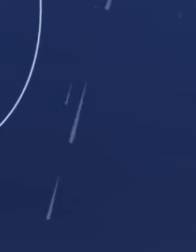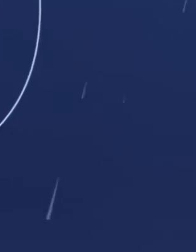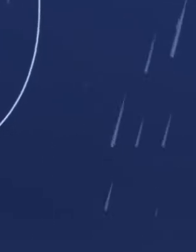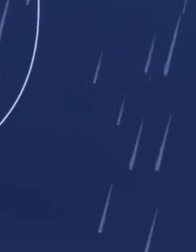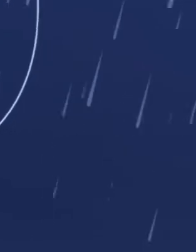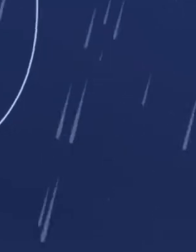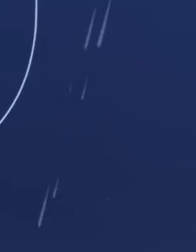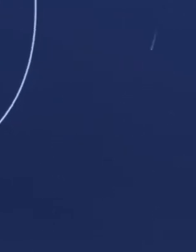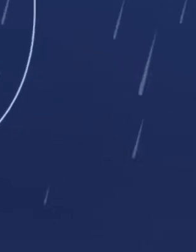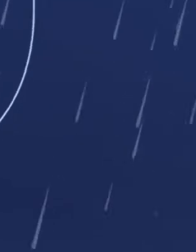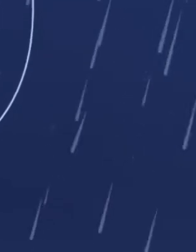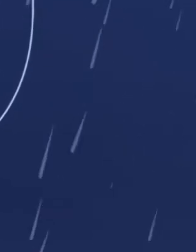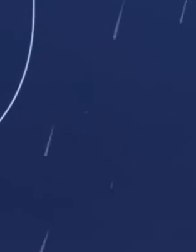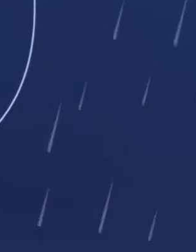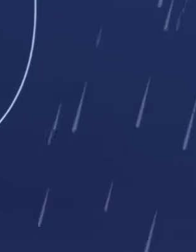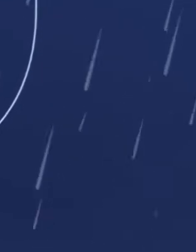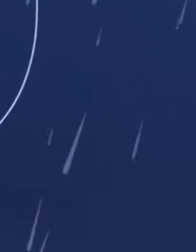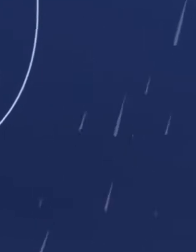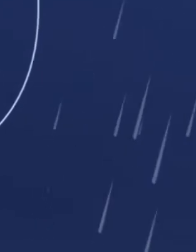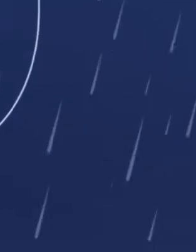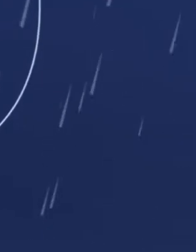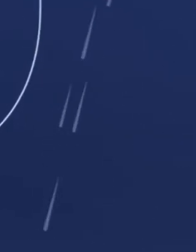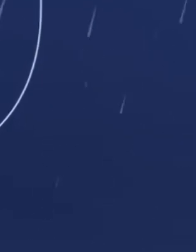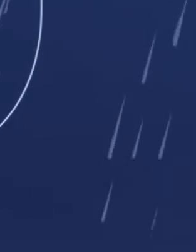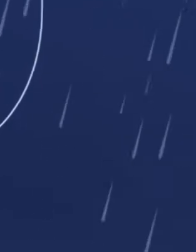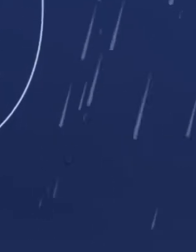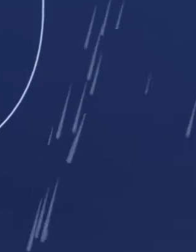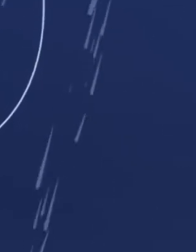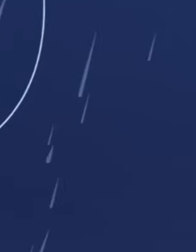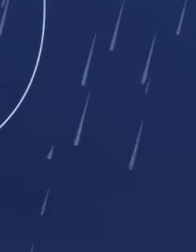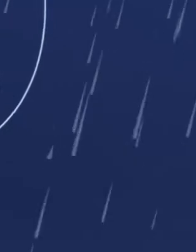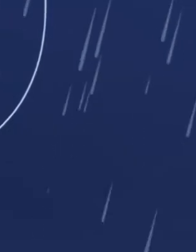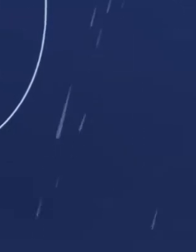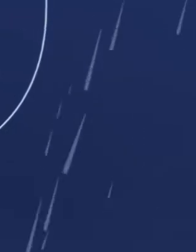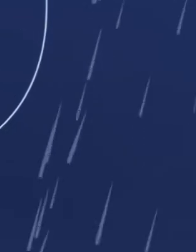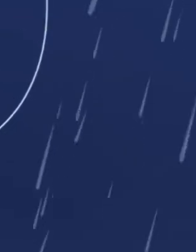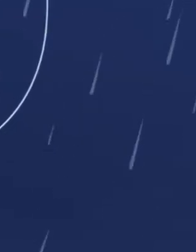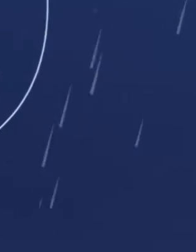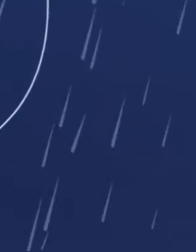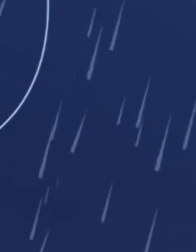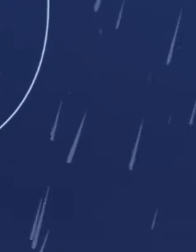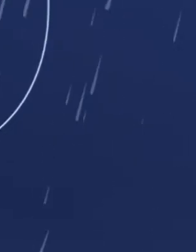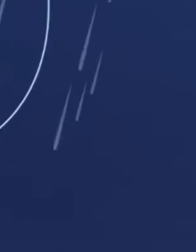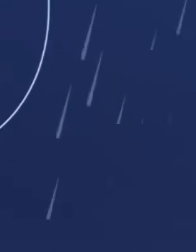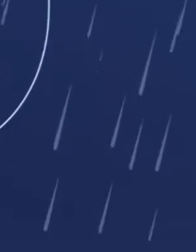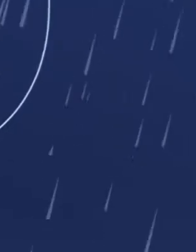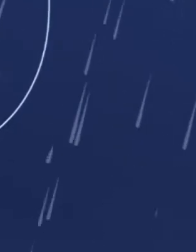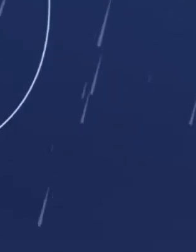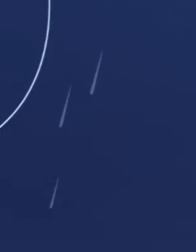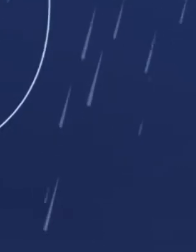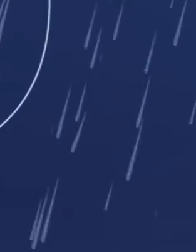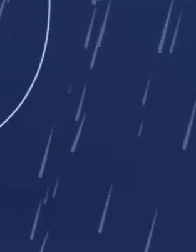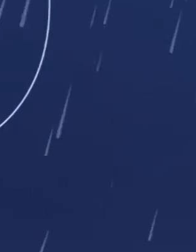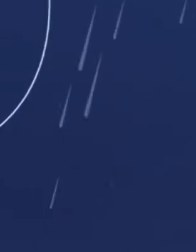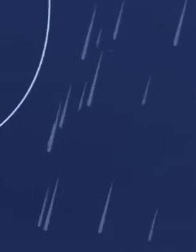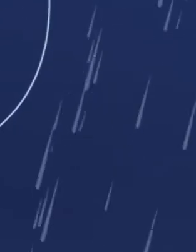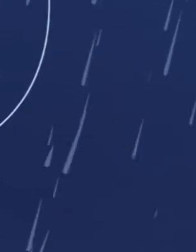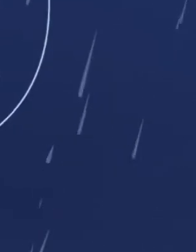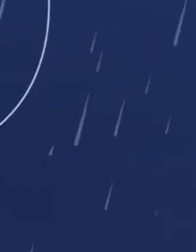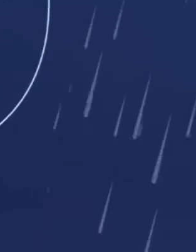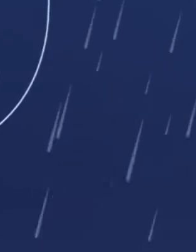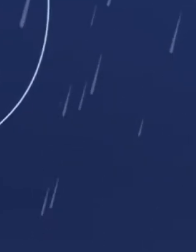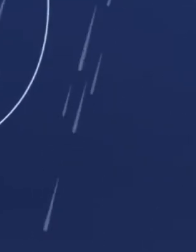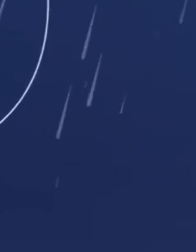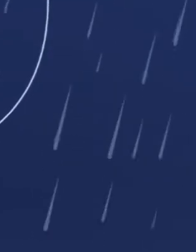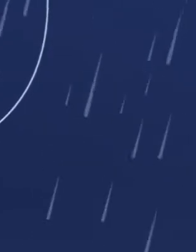hora, temperatura entre 19 e 27 graus. Em Coromandel, temperaturas um pouco mais baixas, faz no